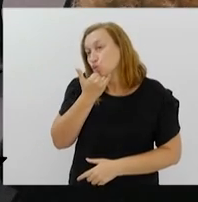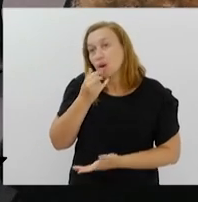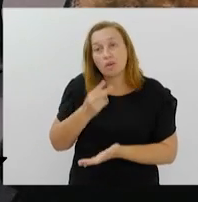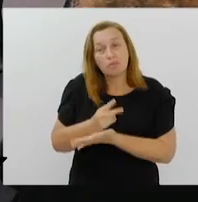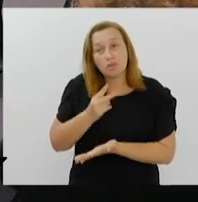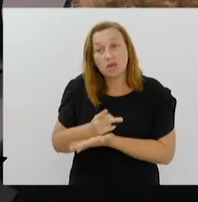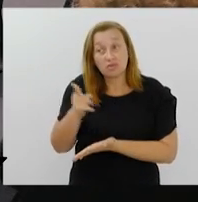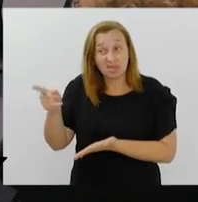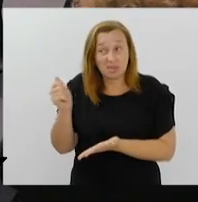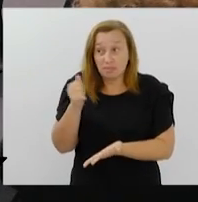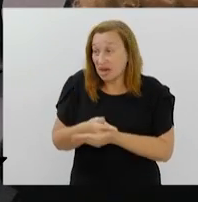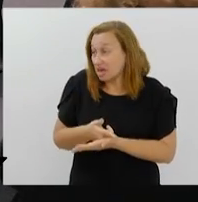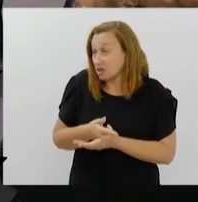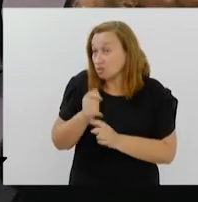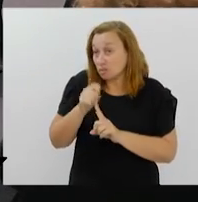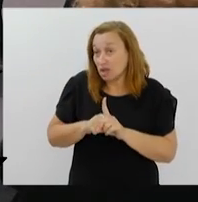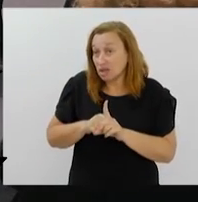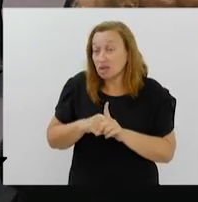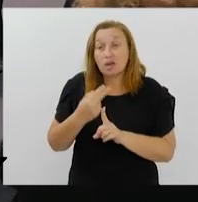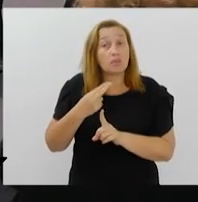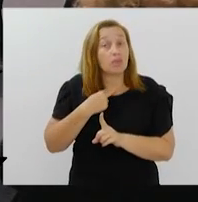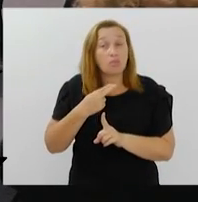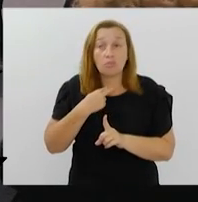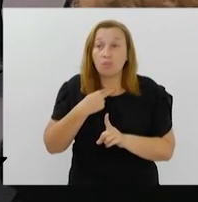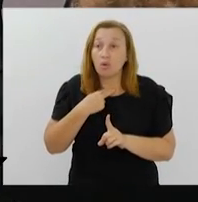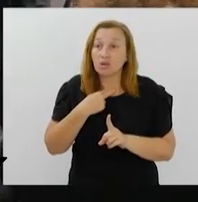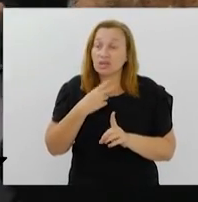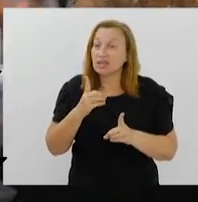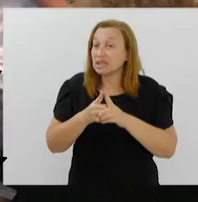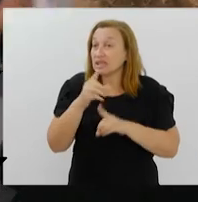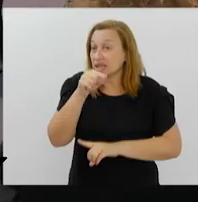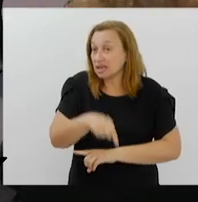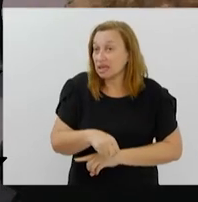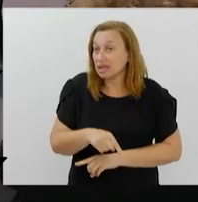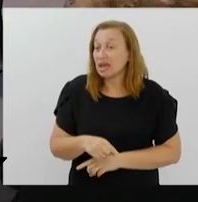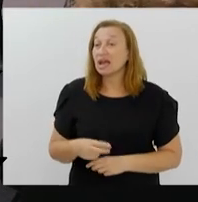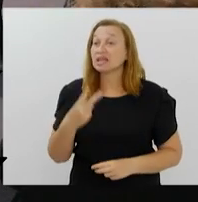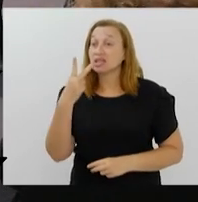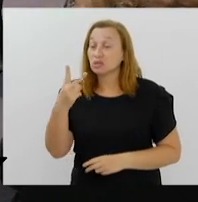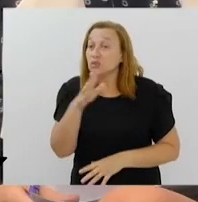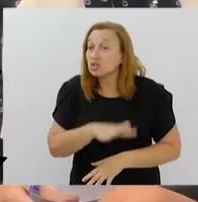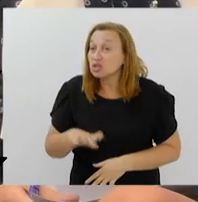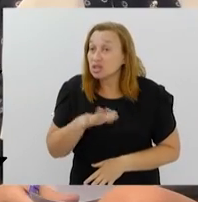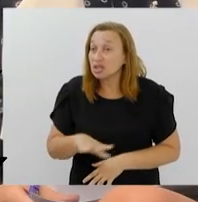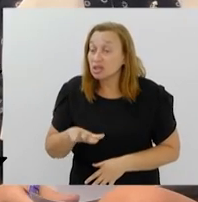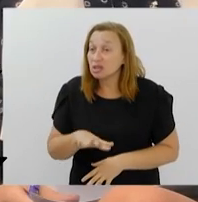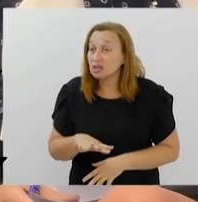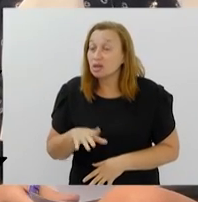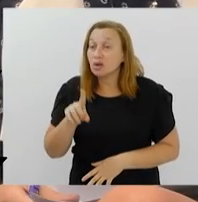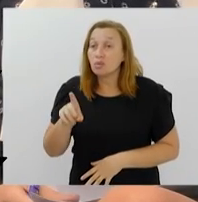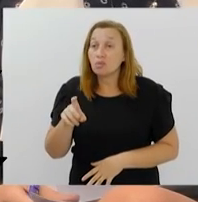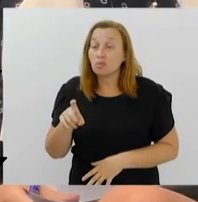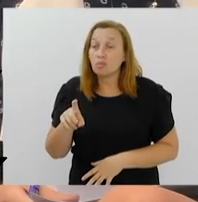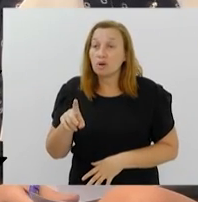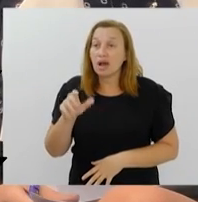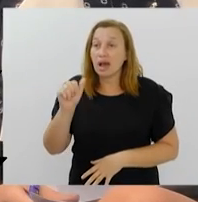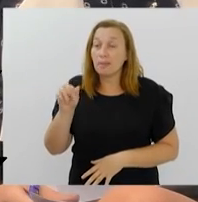com seu boleto pago a senhora não pode ser atendida aqui e ela tem duas crianças uma ligada a aparelho